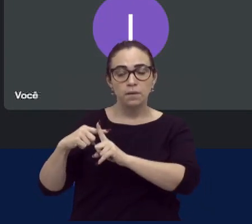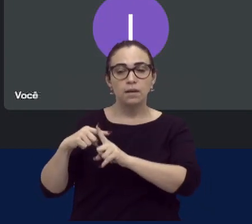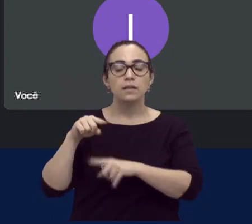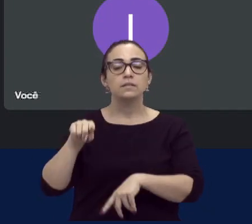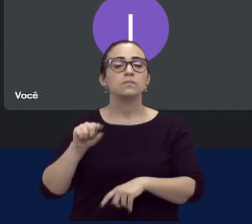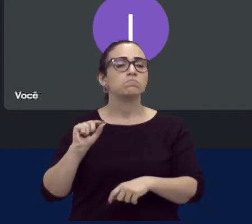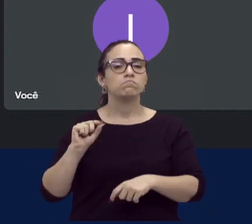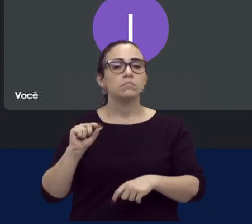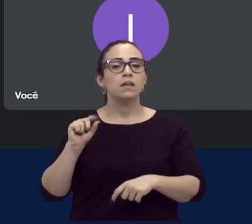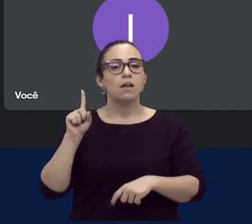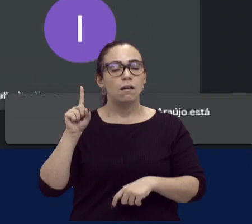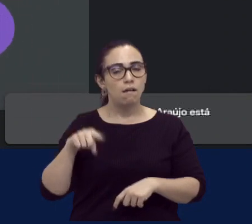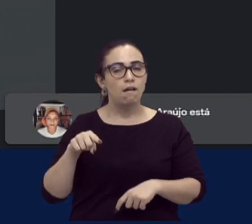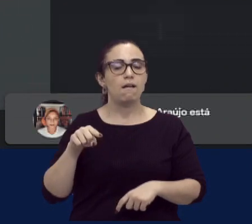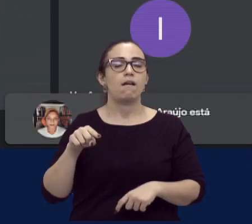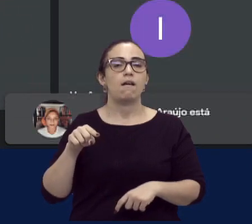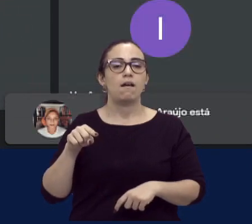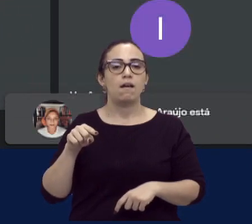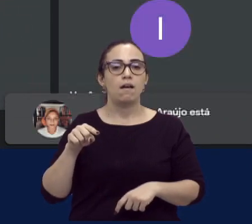de um contexto